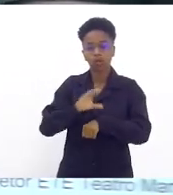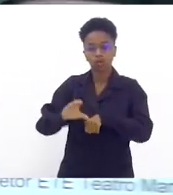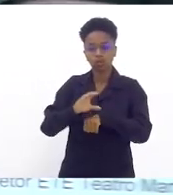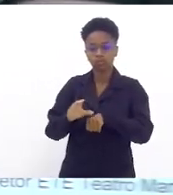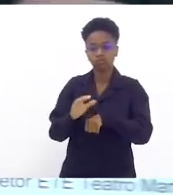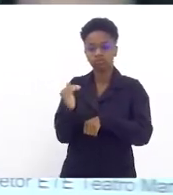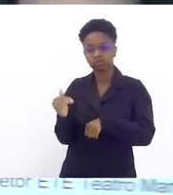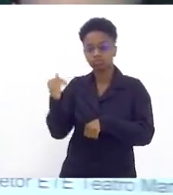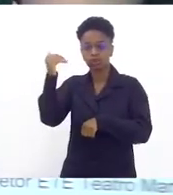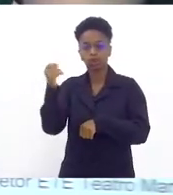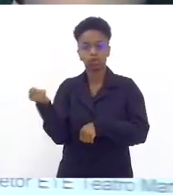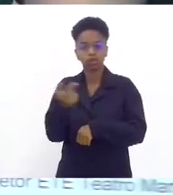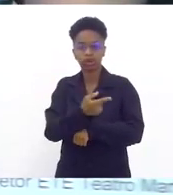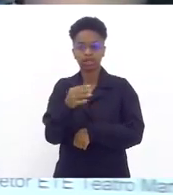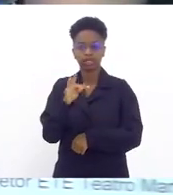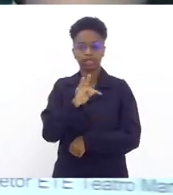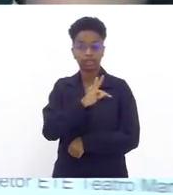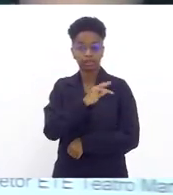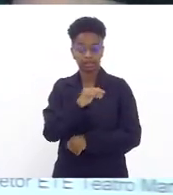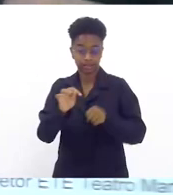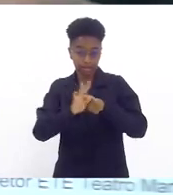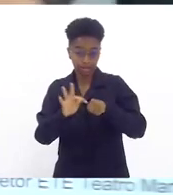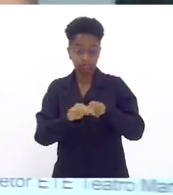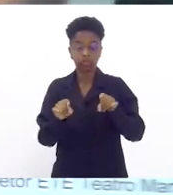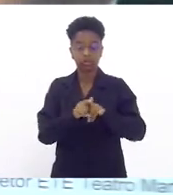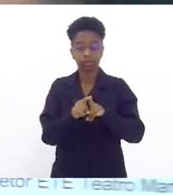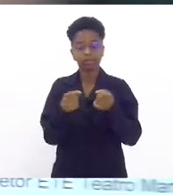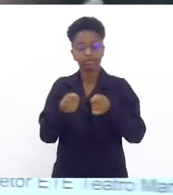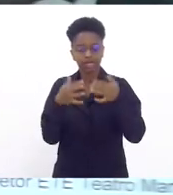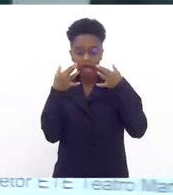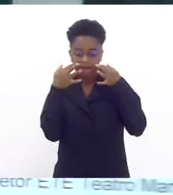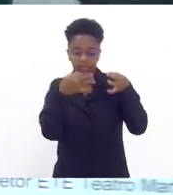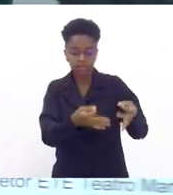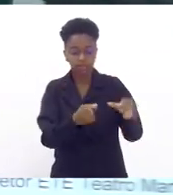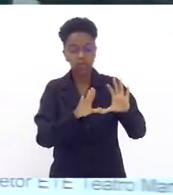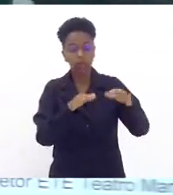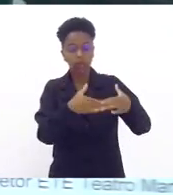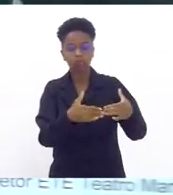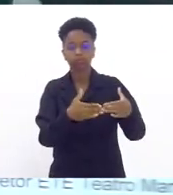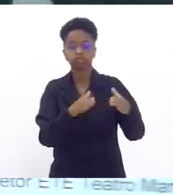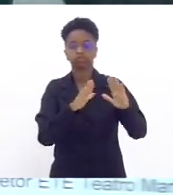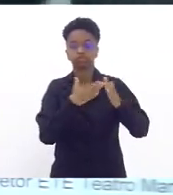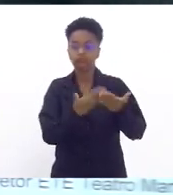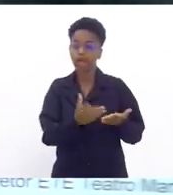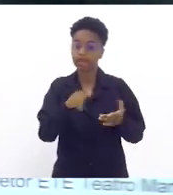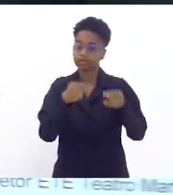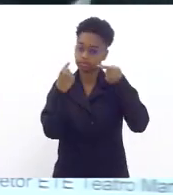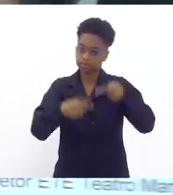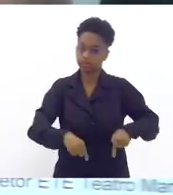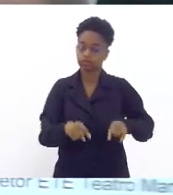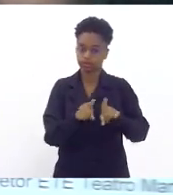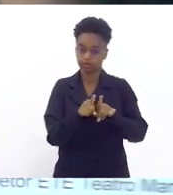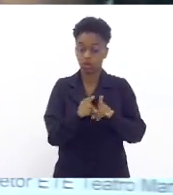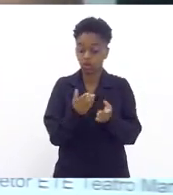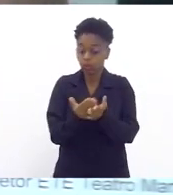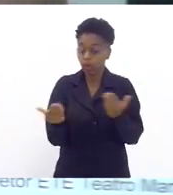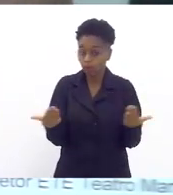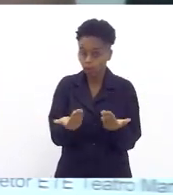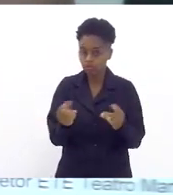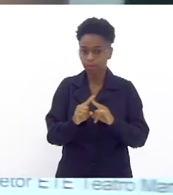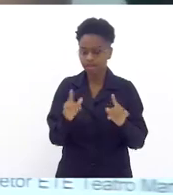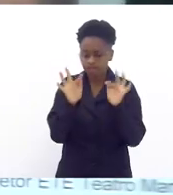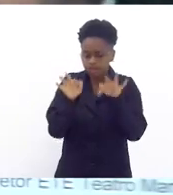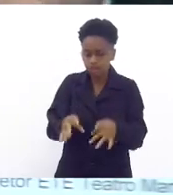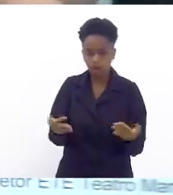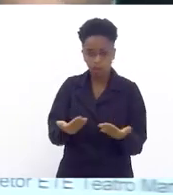que nível técnico e saber fazer escuta dessa comunidade escolar é Um Desafio que começa hoje mas não